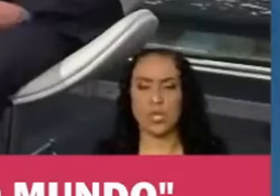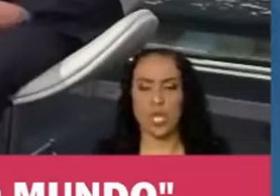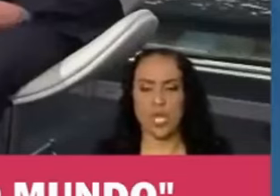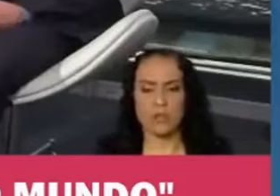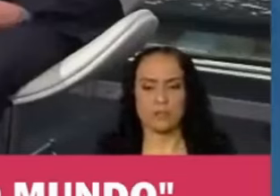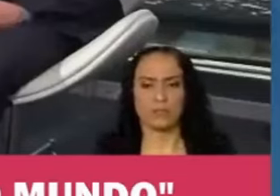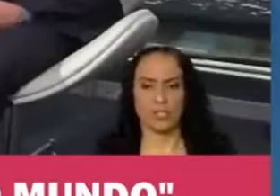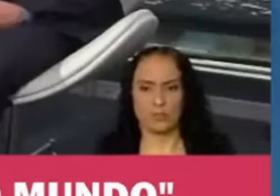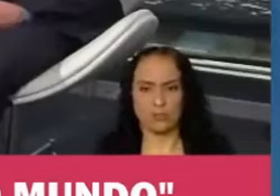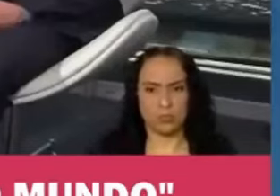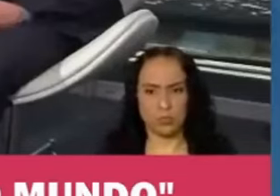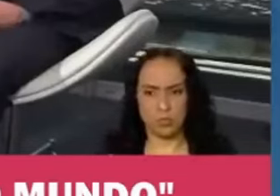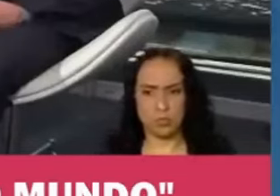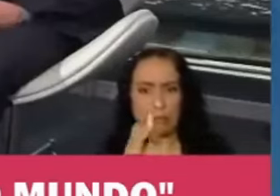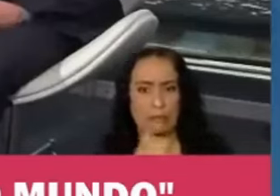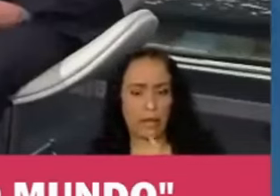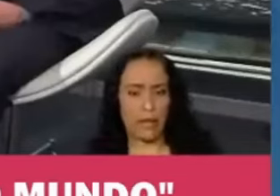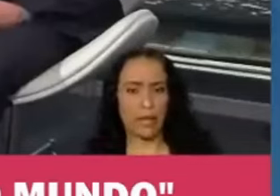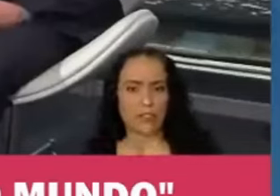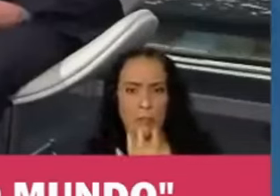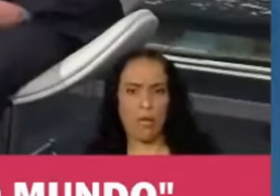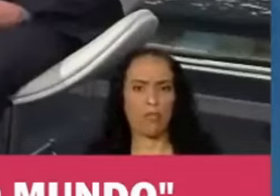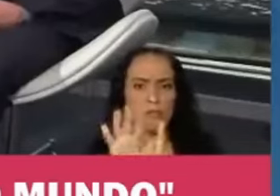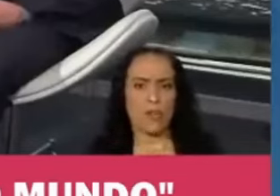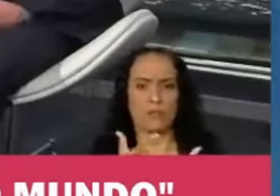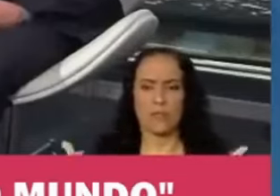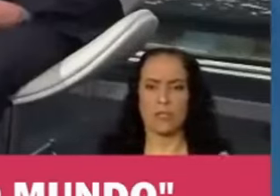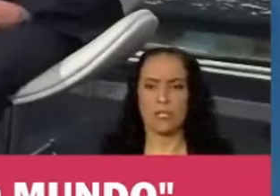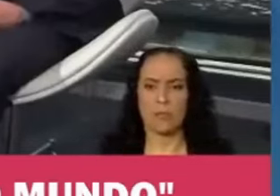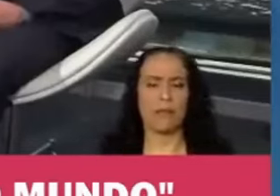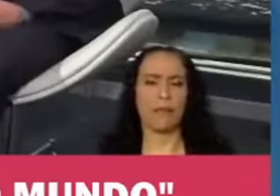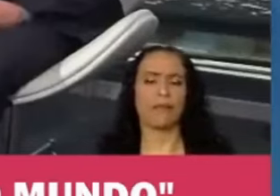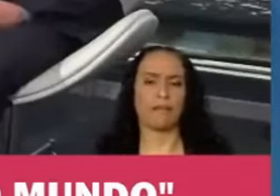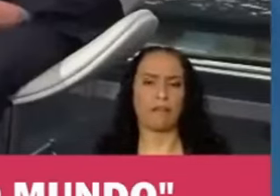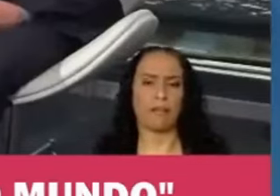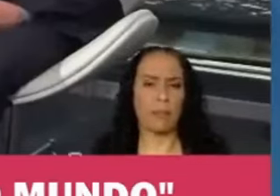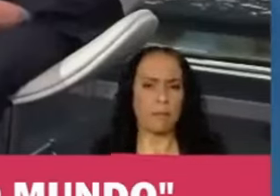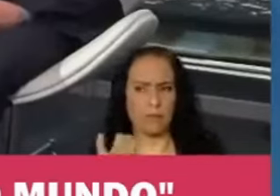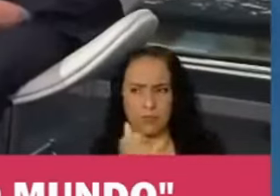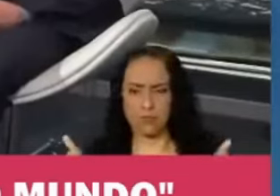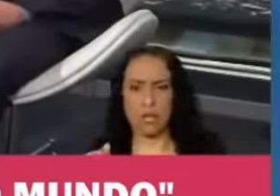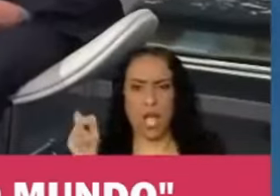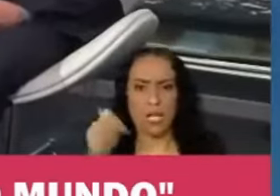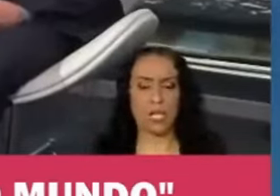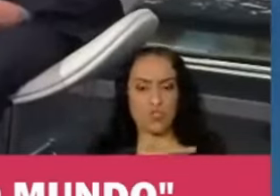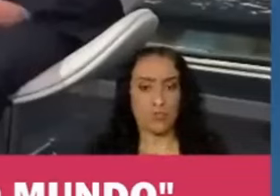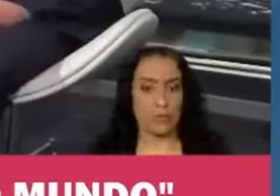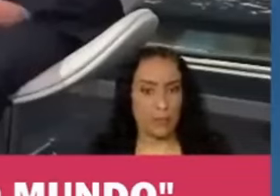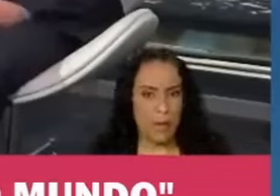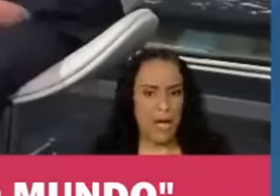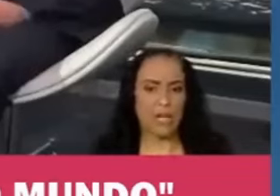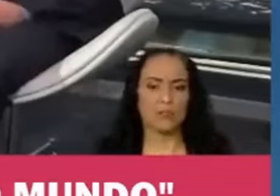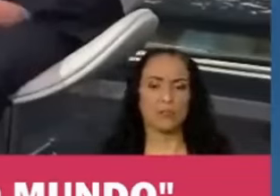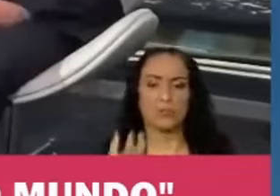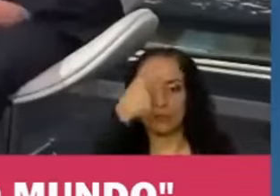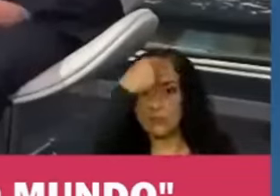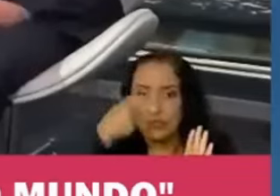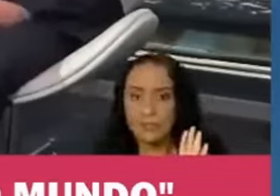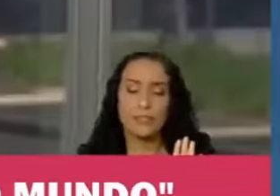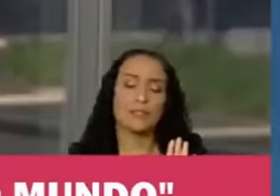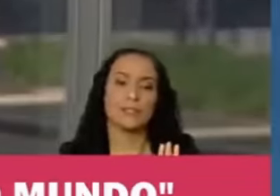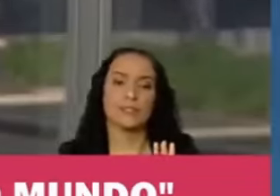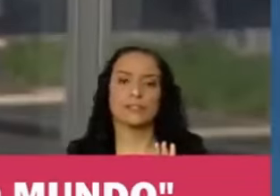da internet, as grandes plataformas, as grandes big techs, essa nova realidade do mundo do trabalho, o surgimento da inteligência